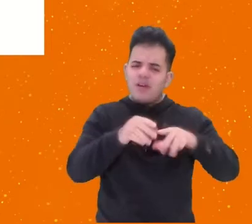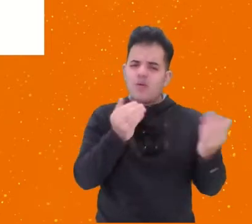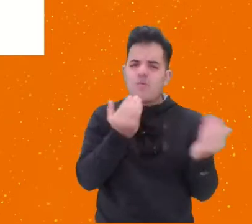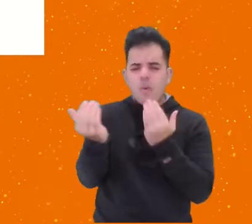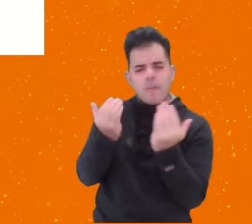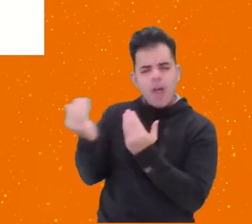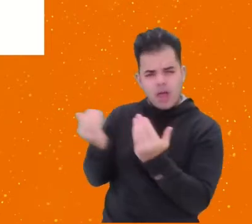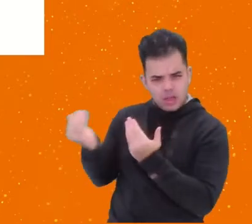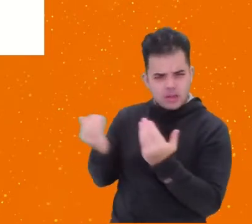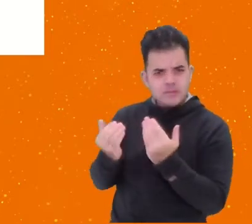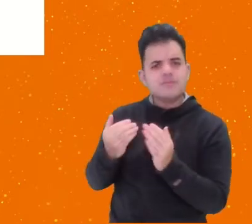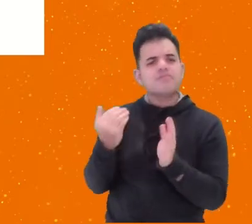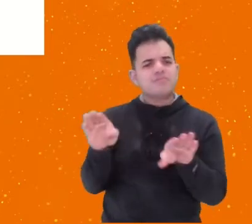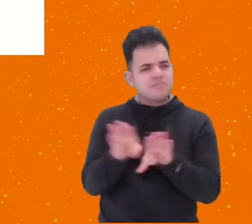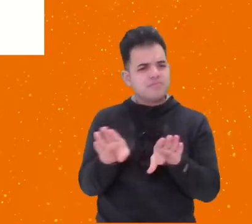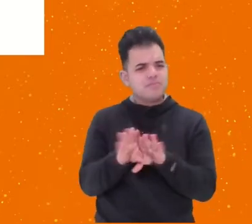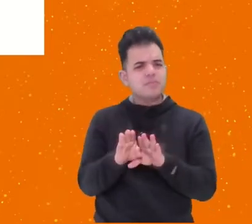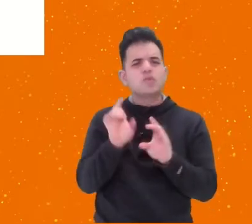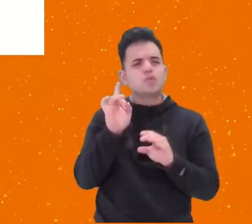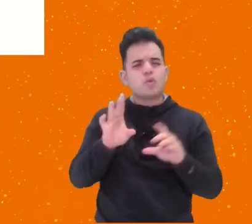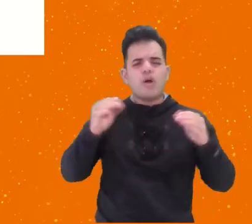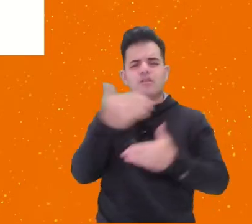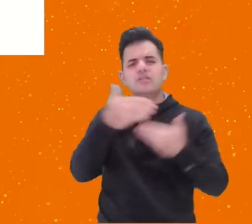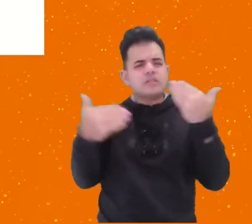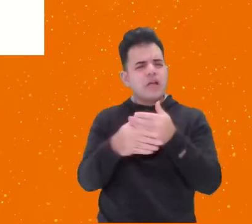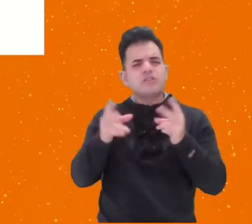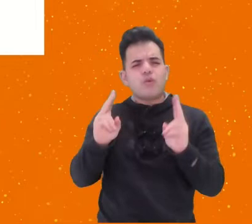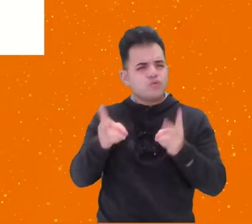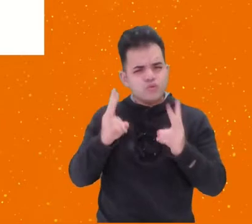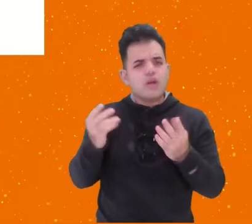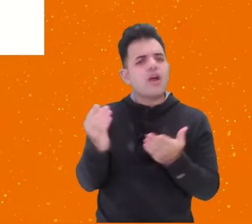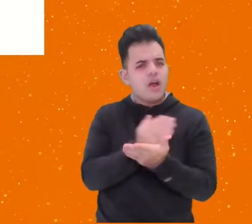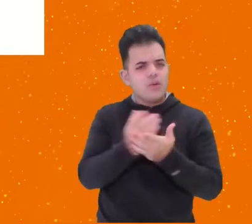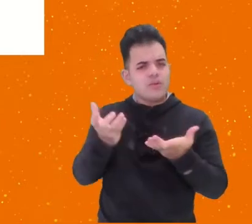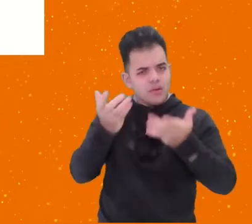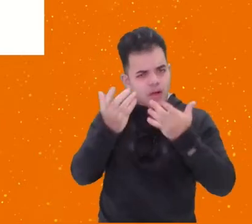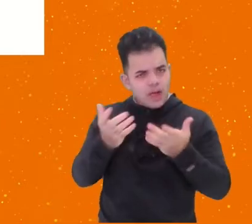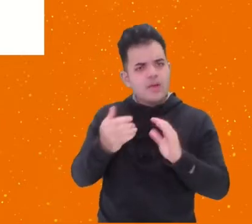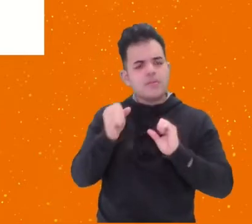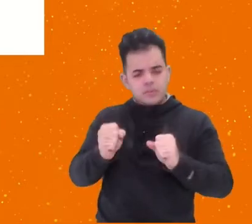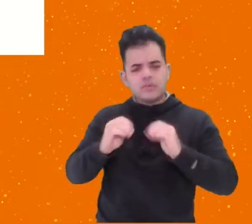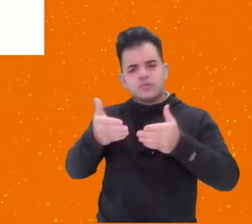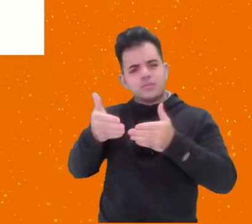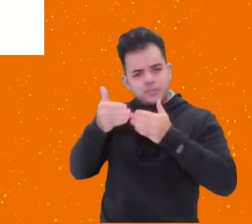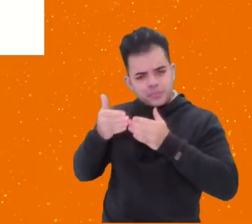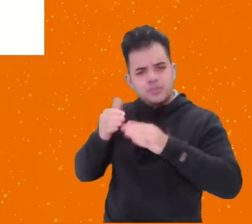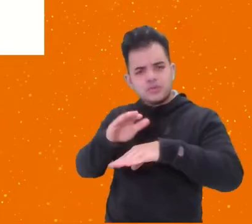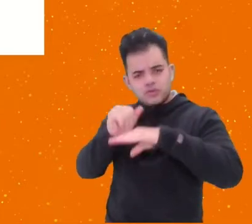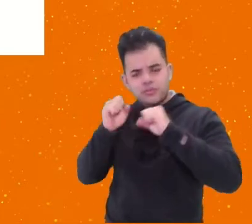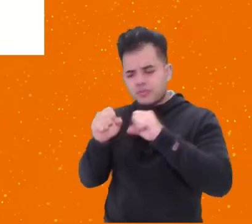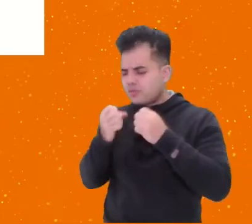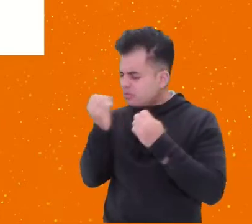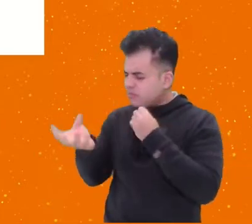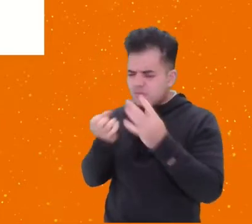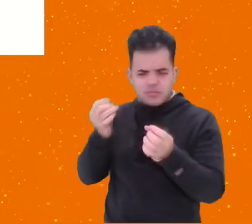Eu costumei deixar assim esses slides, até mesmo se alguém depois quiser, até pode depois até me requisitar também, ok?